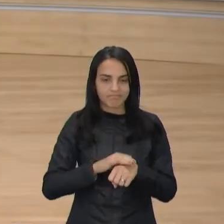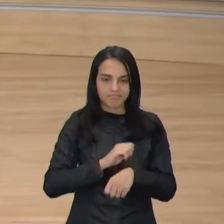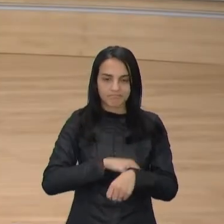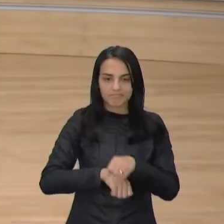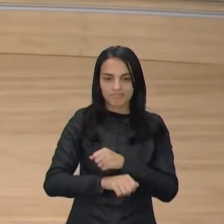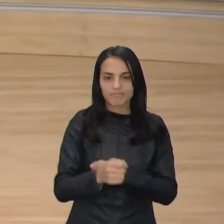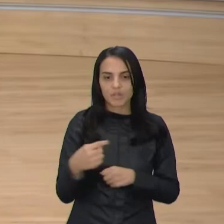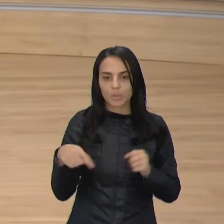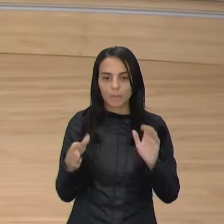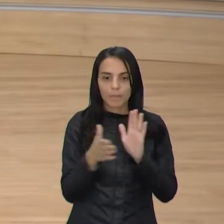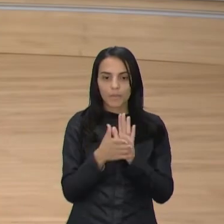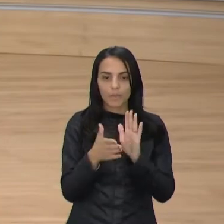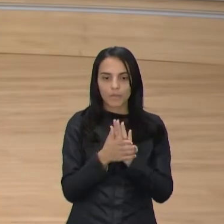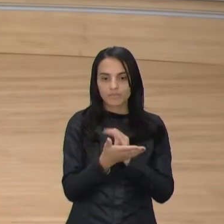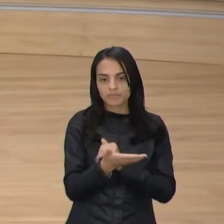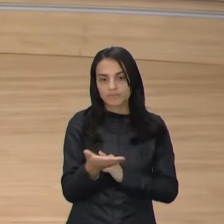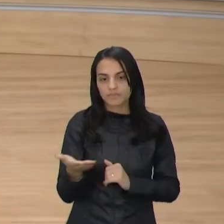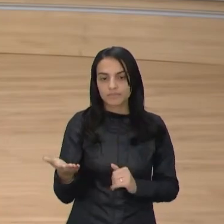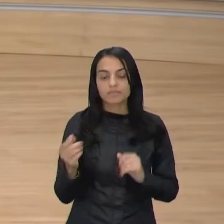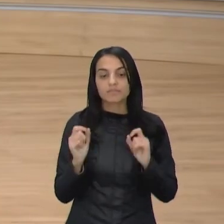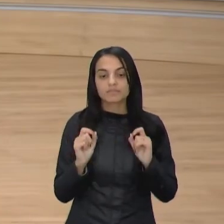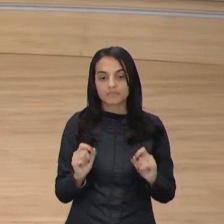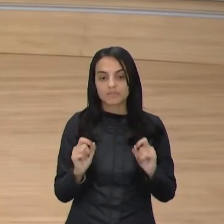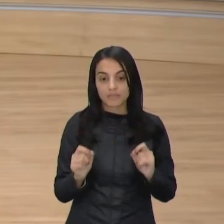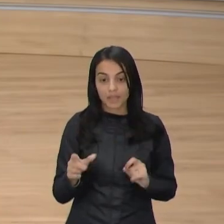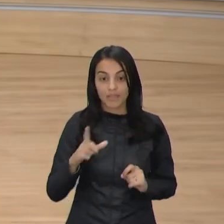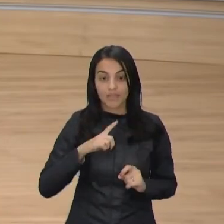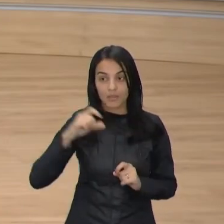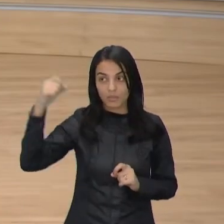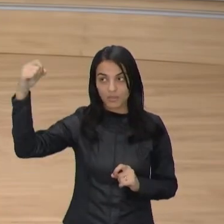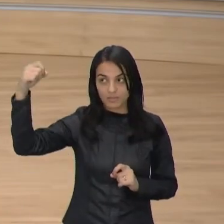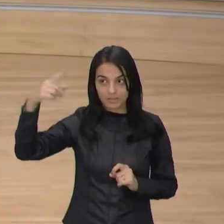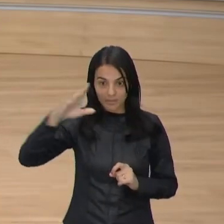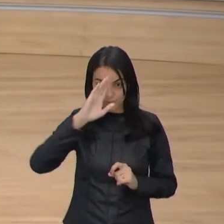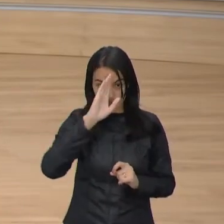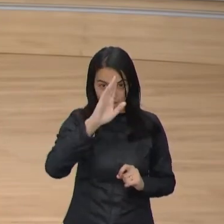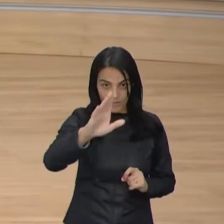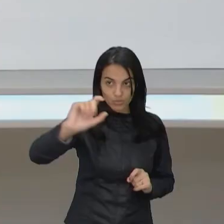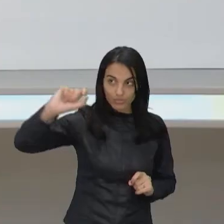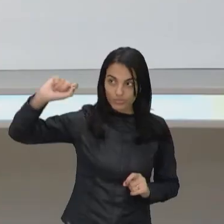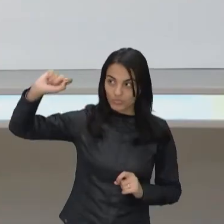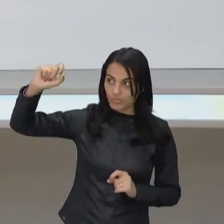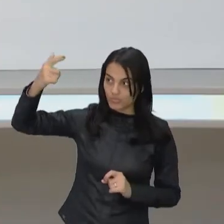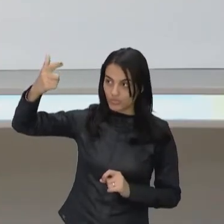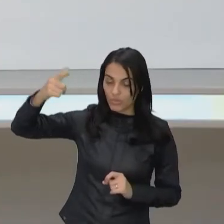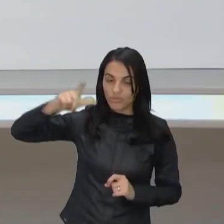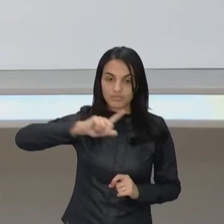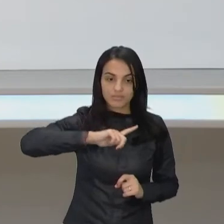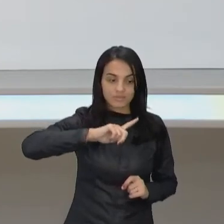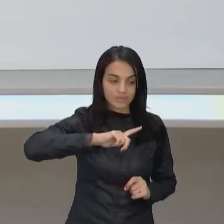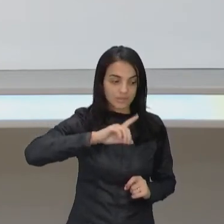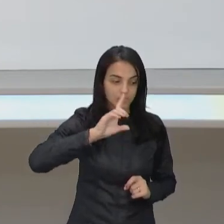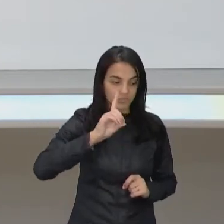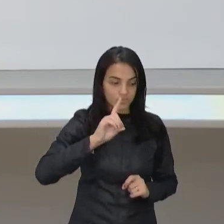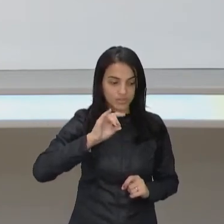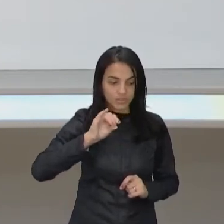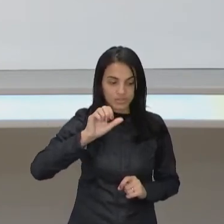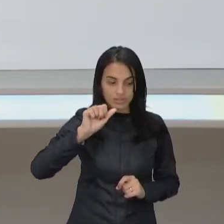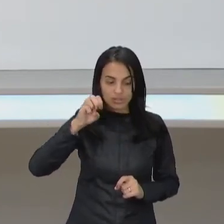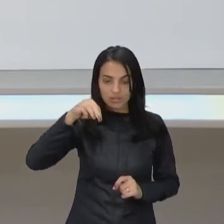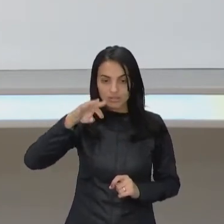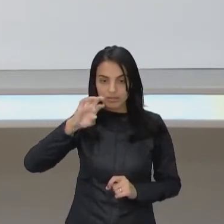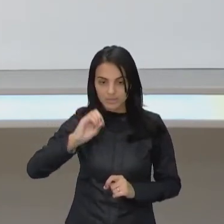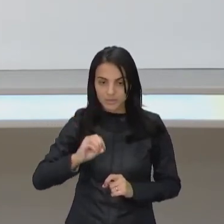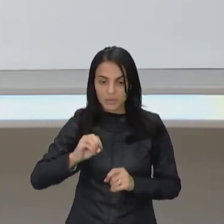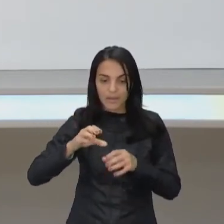eu estou propondo para você? É o seguinte, tem a iluminação direta do sol, tem o diâmetro lá que eu vou abrir no telhado para colocar a